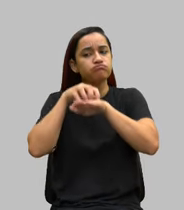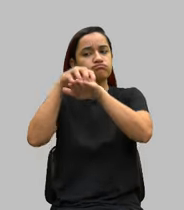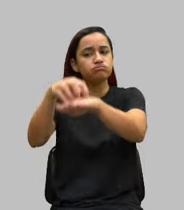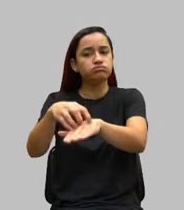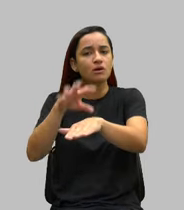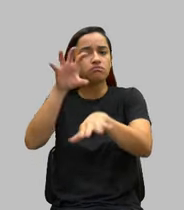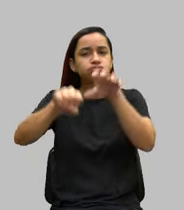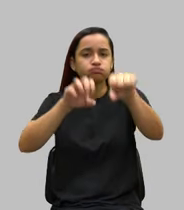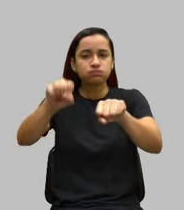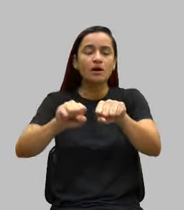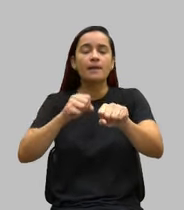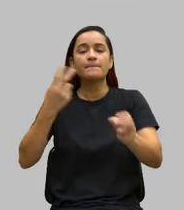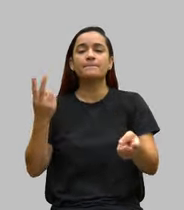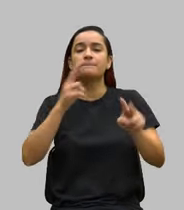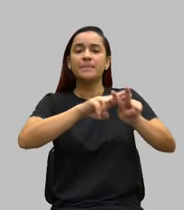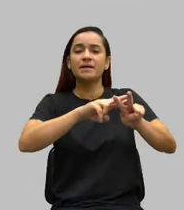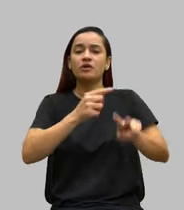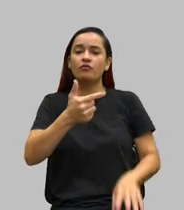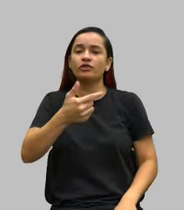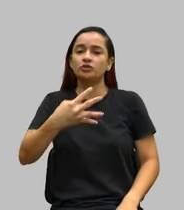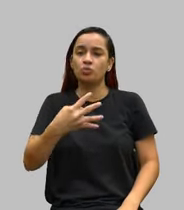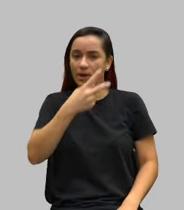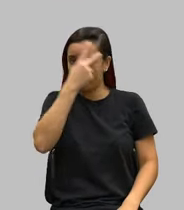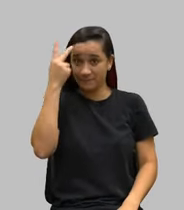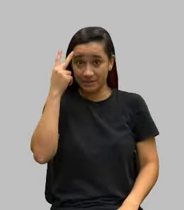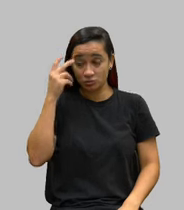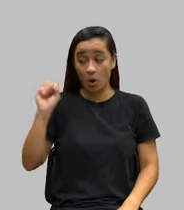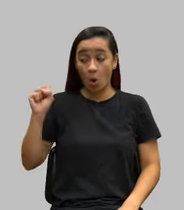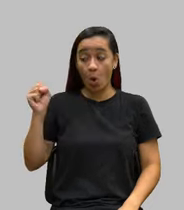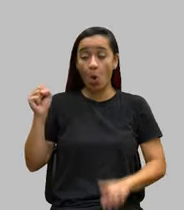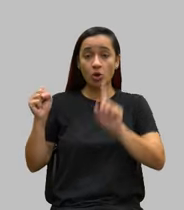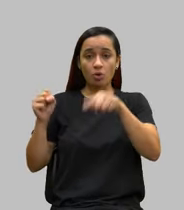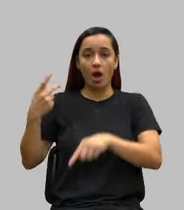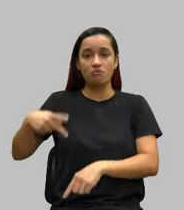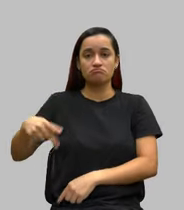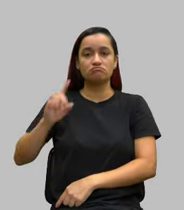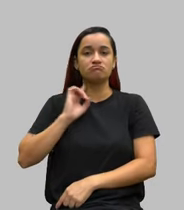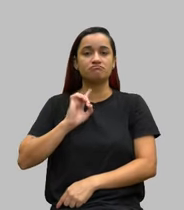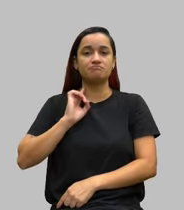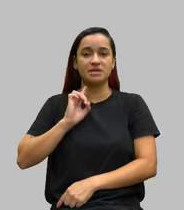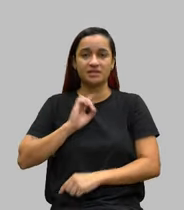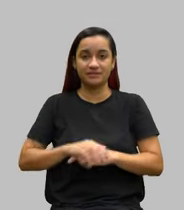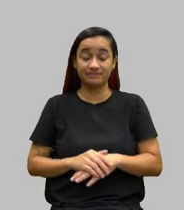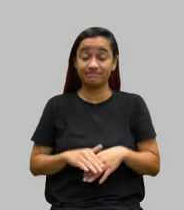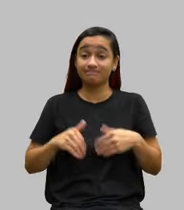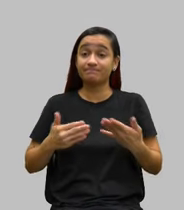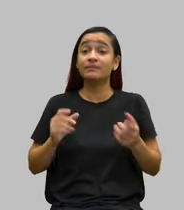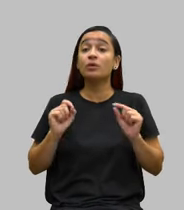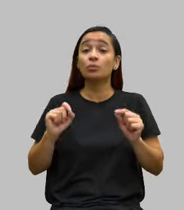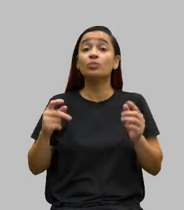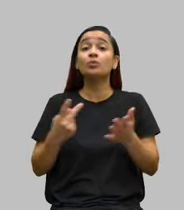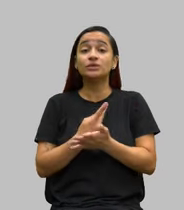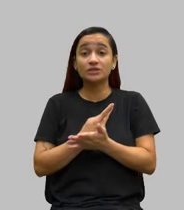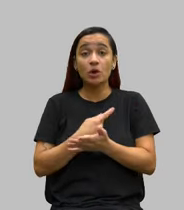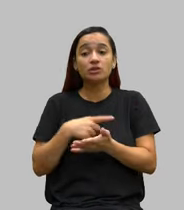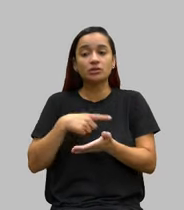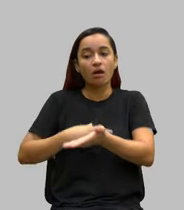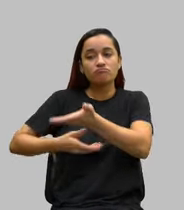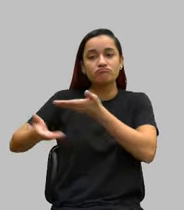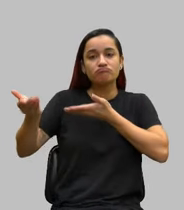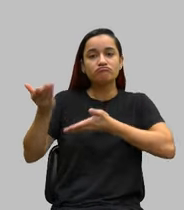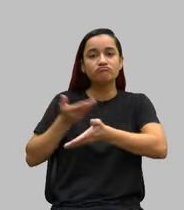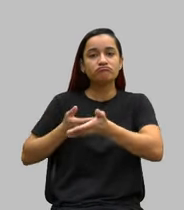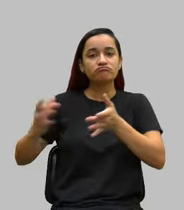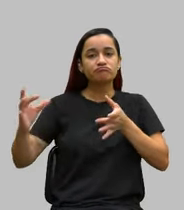pessoas dessas 24 pessoas oito eram mineiros ou seja está havendo um intercâmbio do rio com Minas